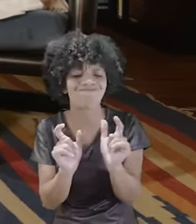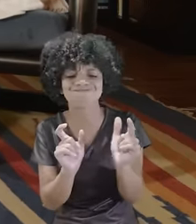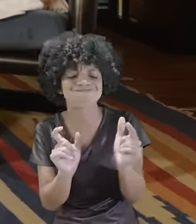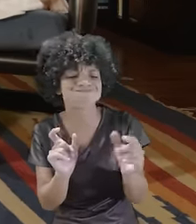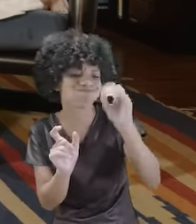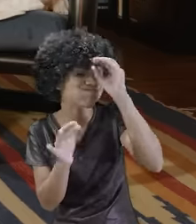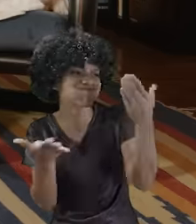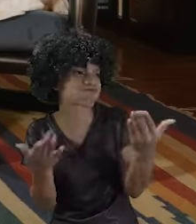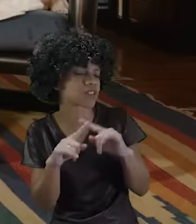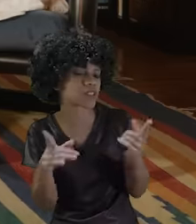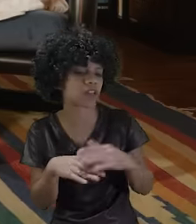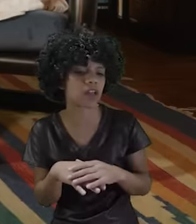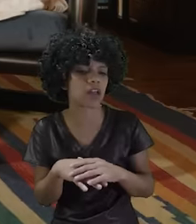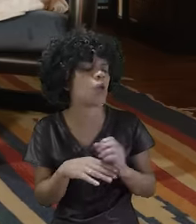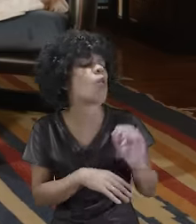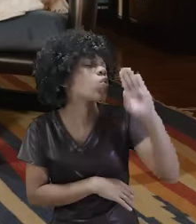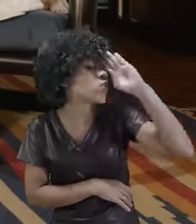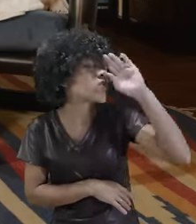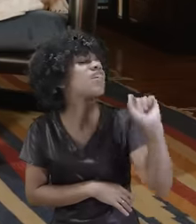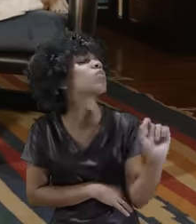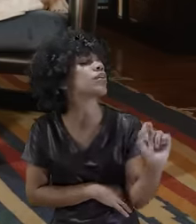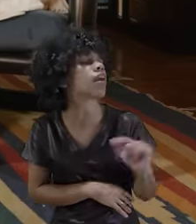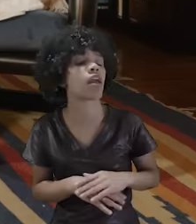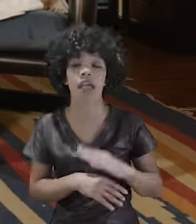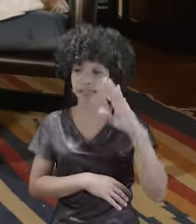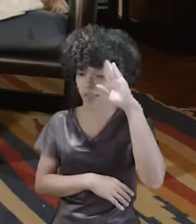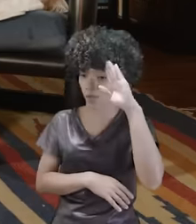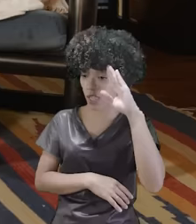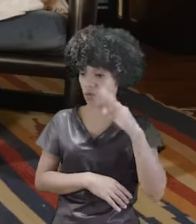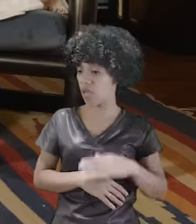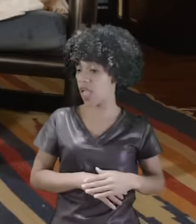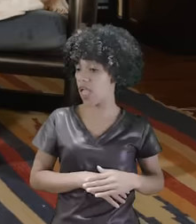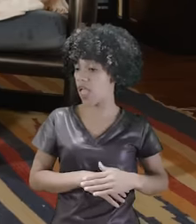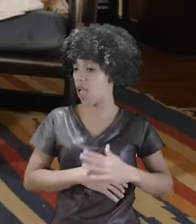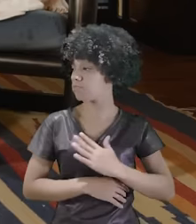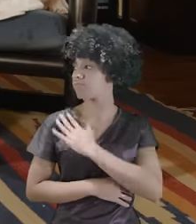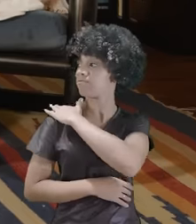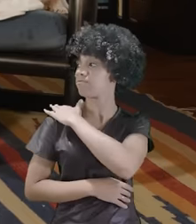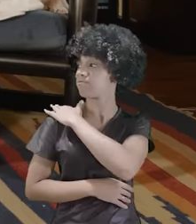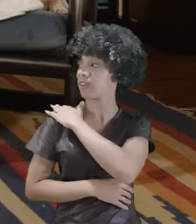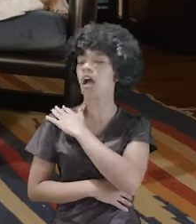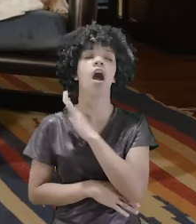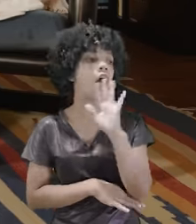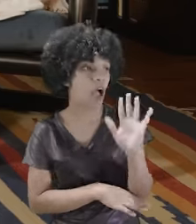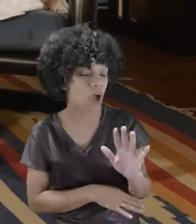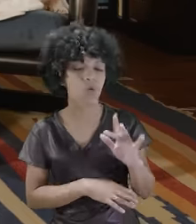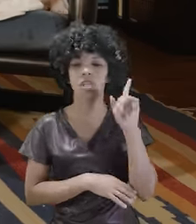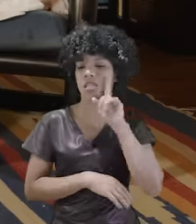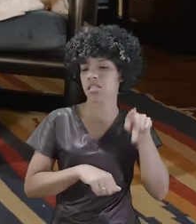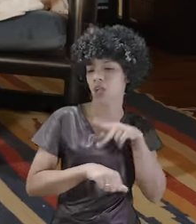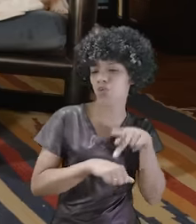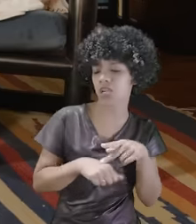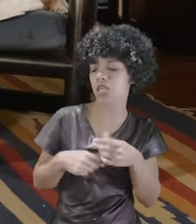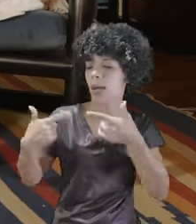tranquilo tem um soldado que eu entrevistas saudade do soldado é um exército tá bom estado